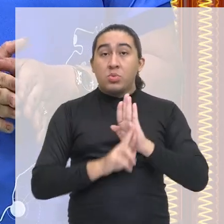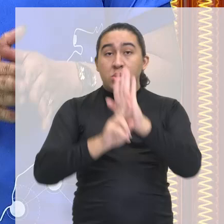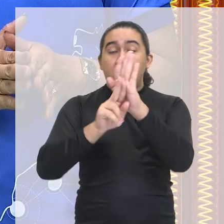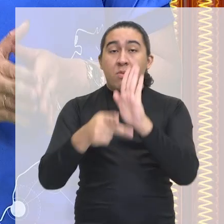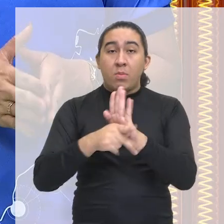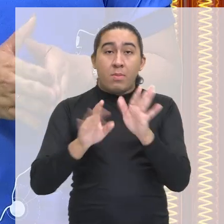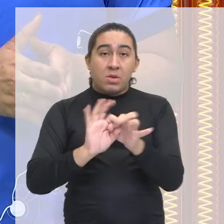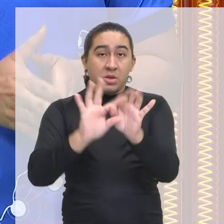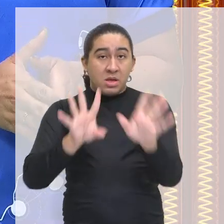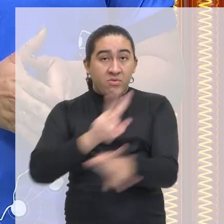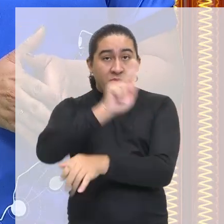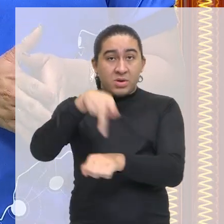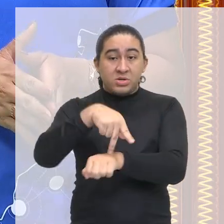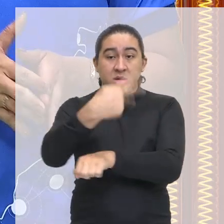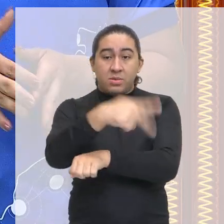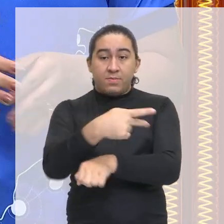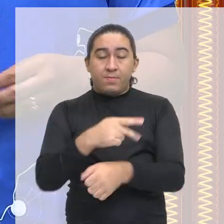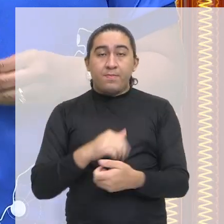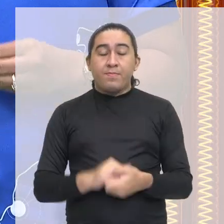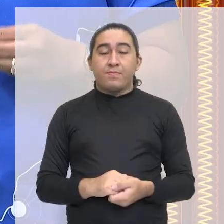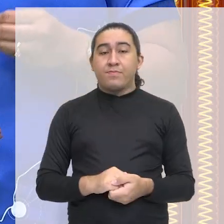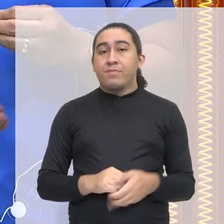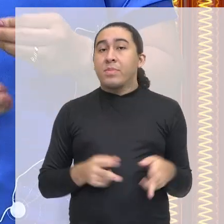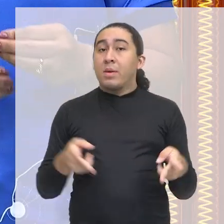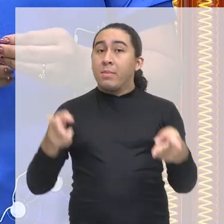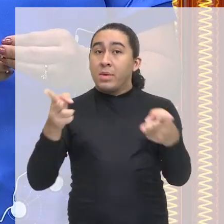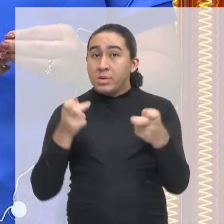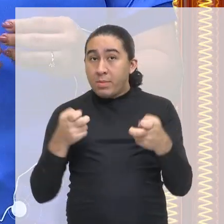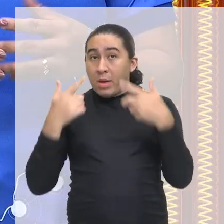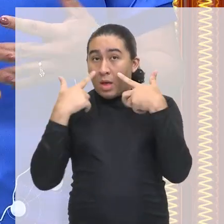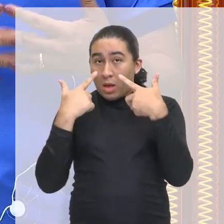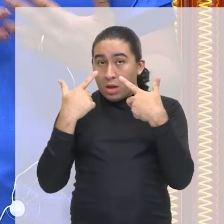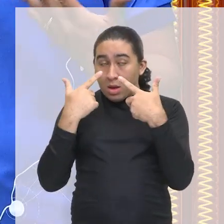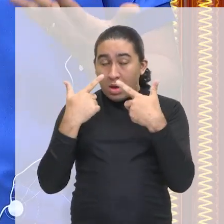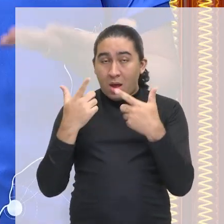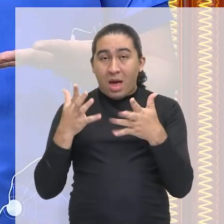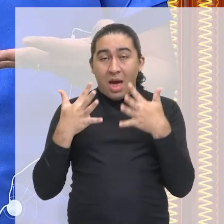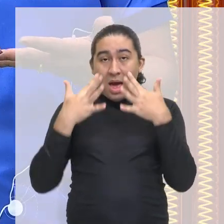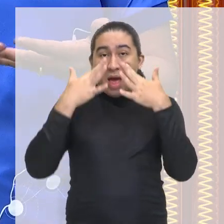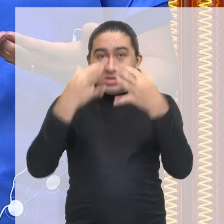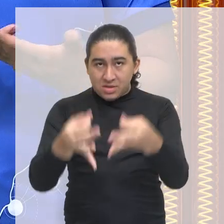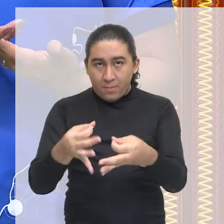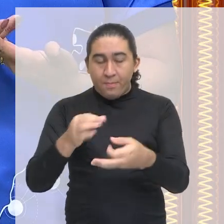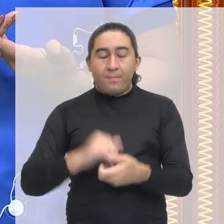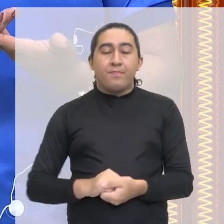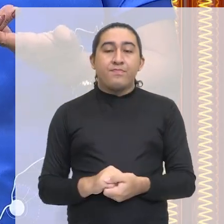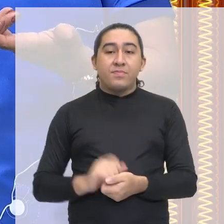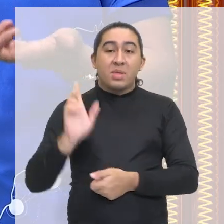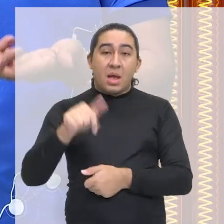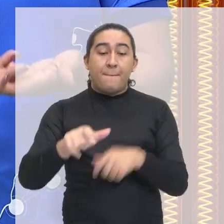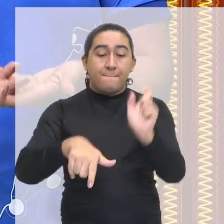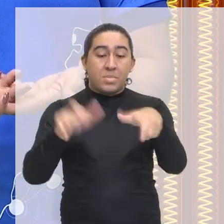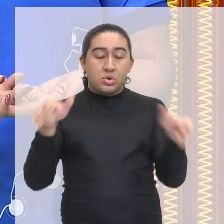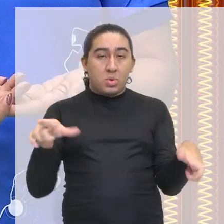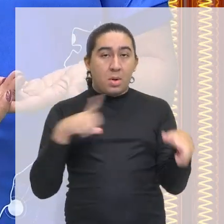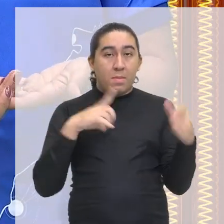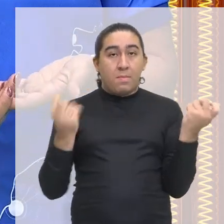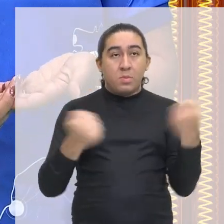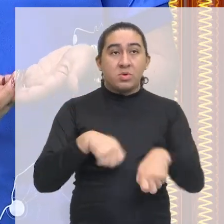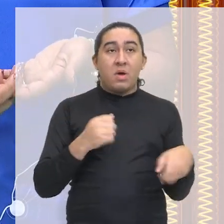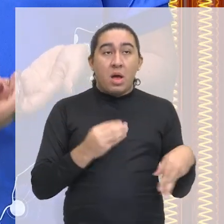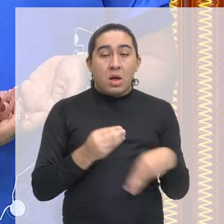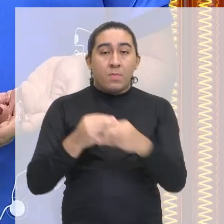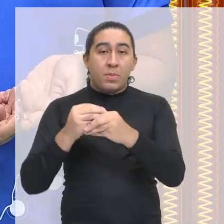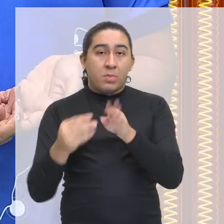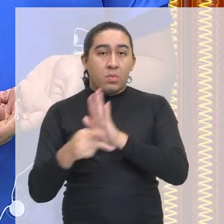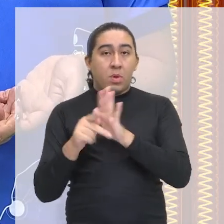independência contra a ocupação holandesa. Então, observem que nós temos aqui personagens que vai justamente ajudar nesse